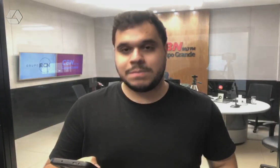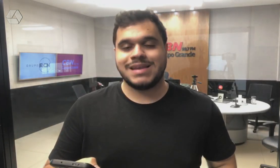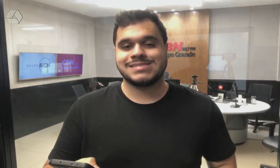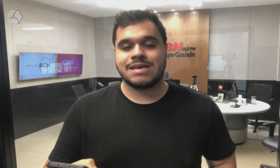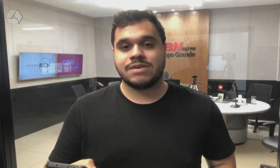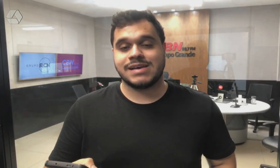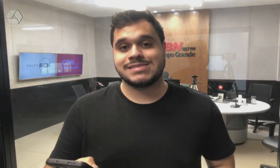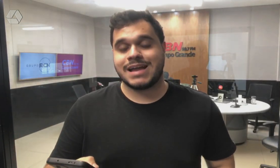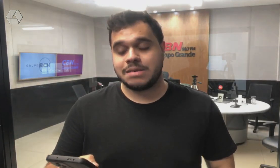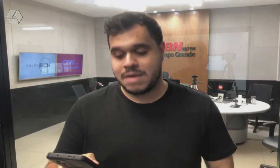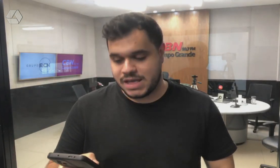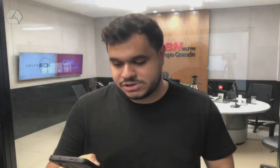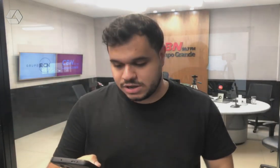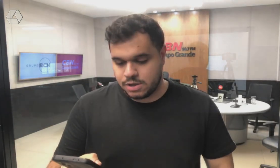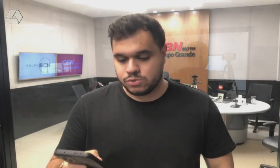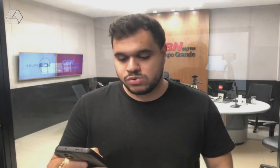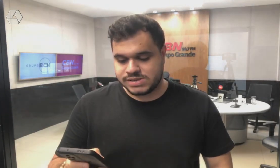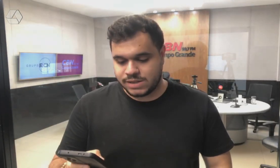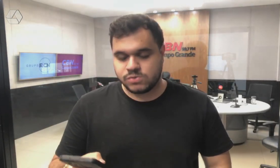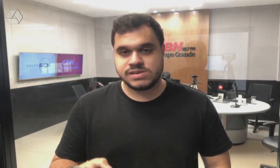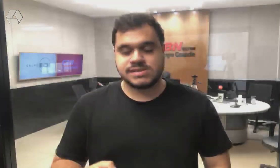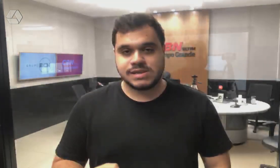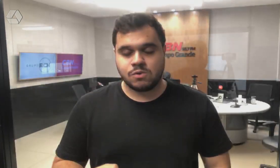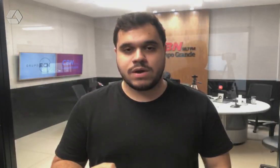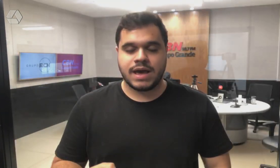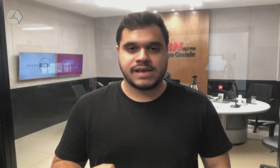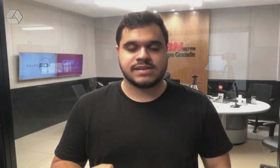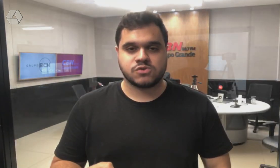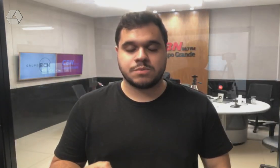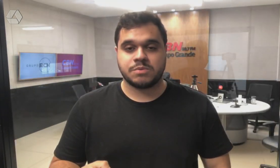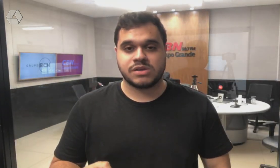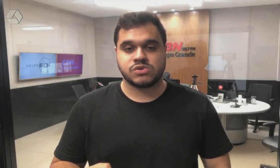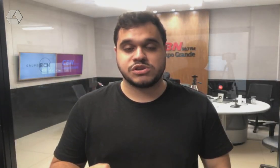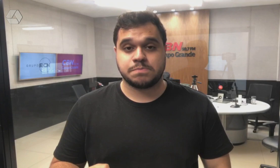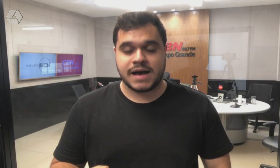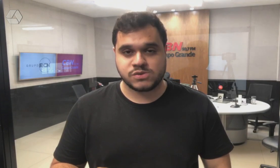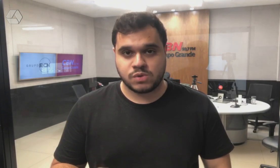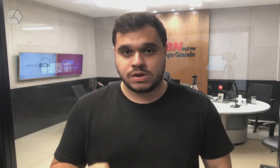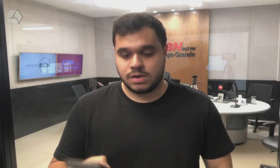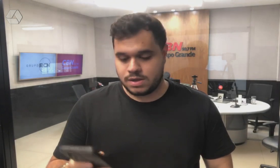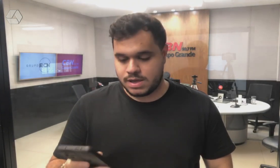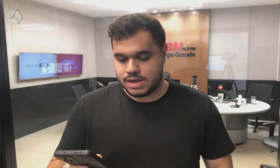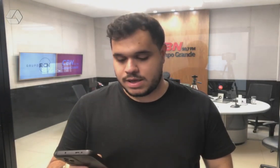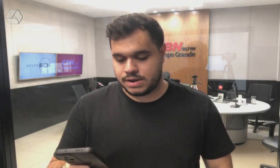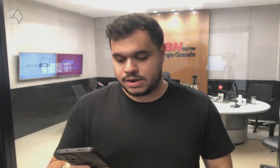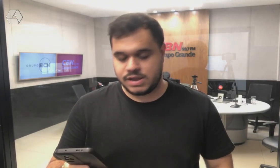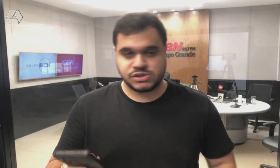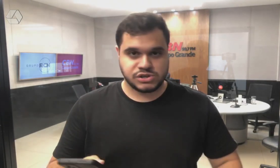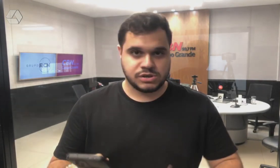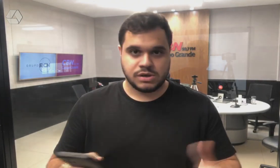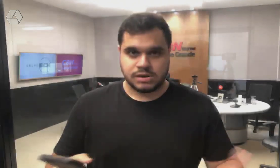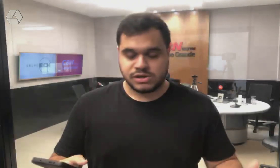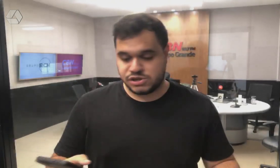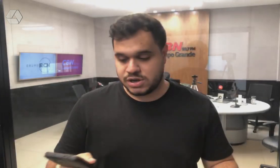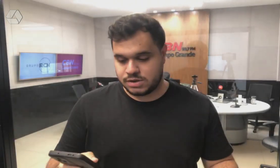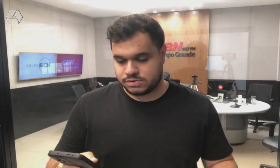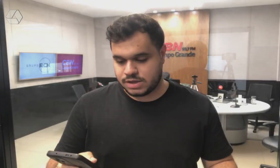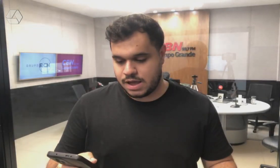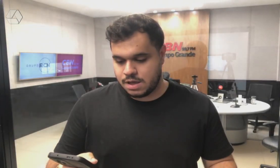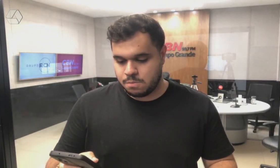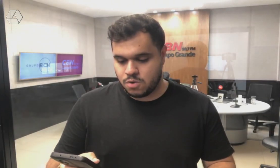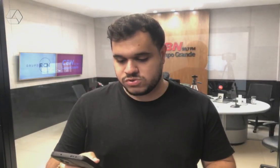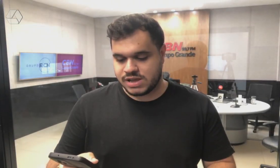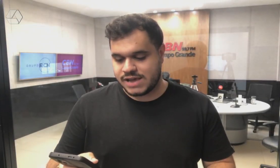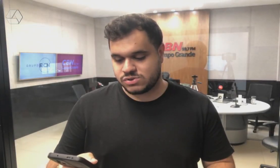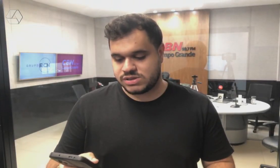que as famílias devem gastar, em média, R$205 nas comemorações de Páscoa neste neste ano,